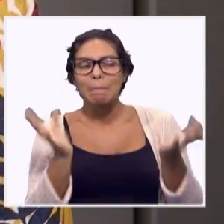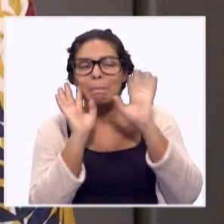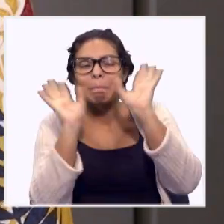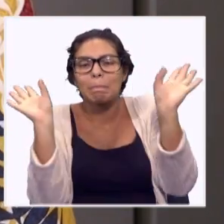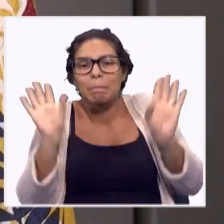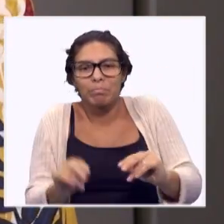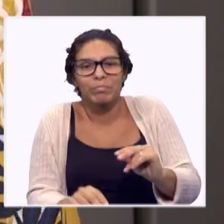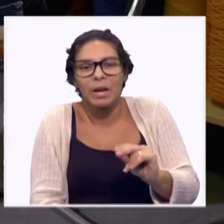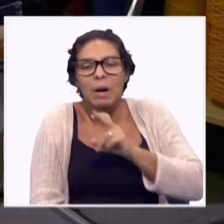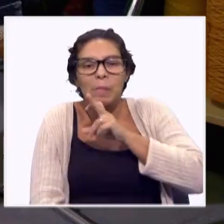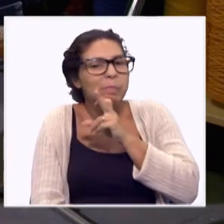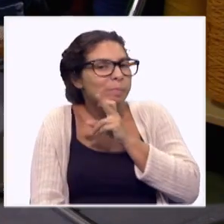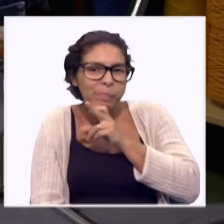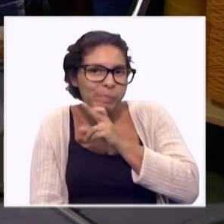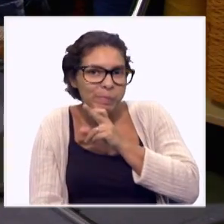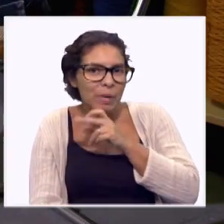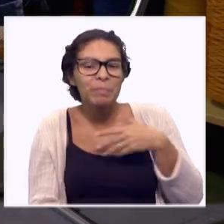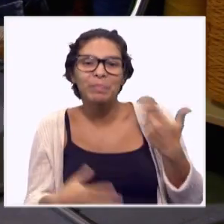sei.